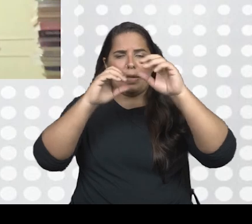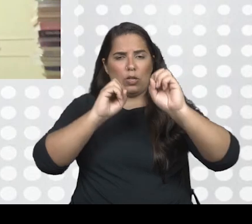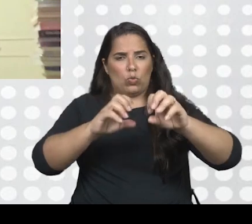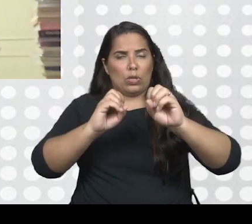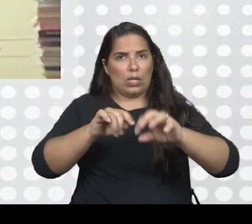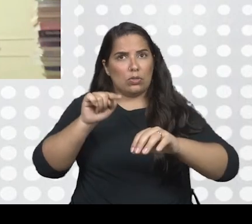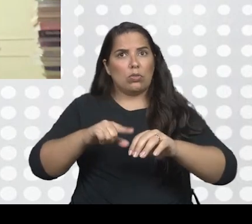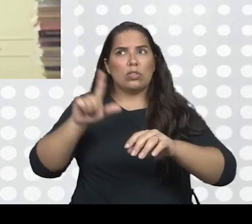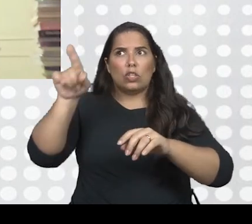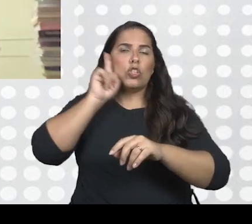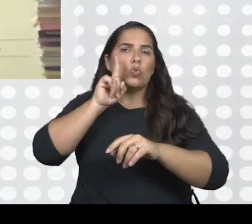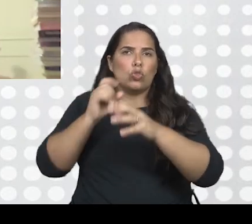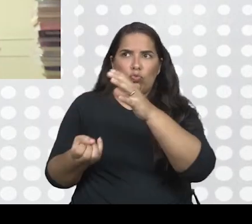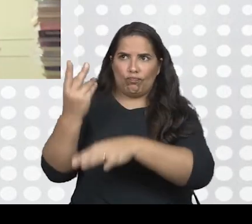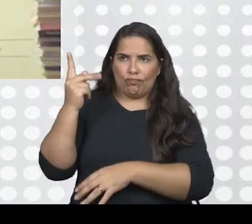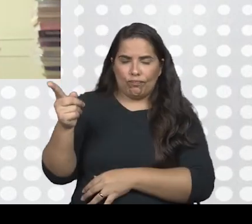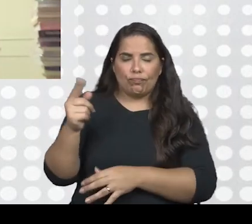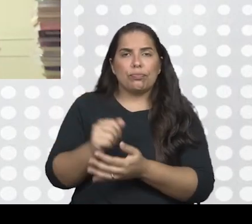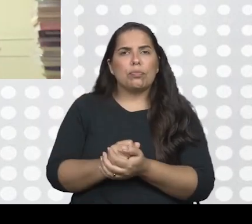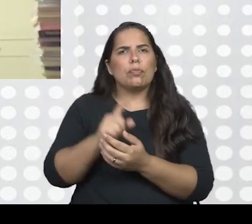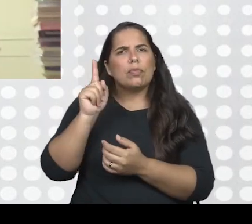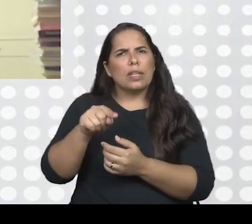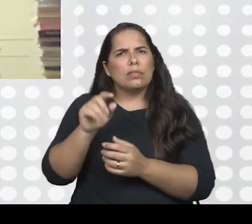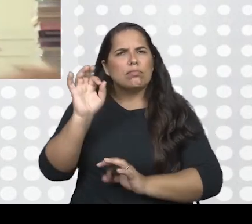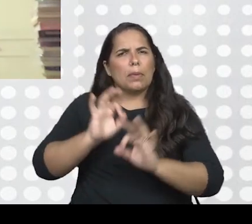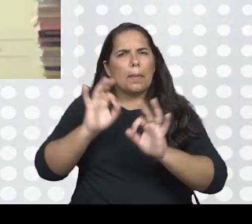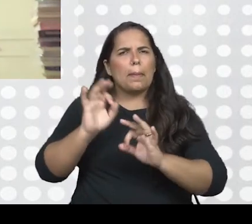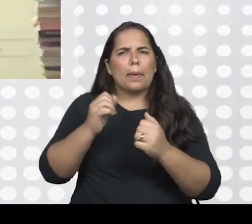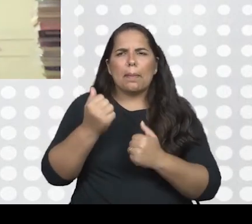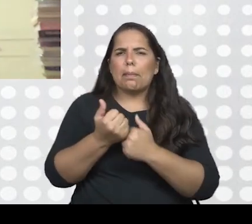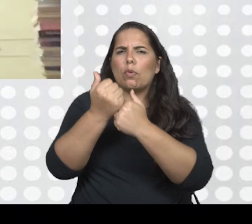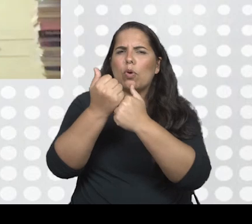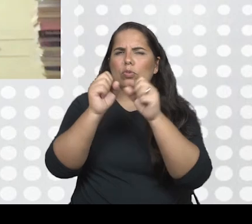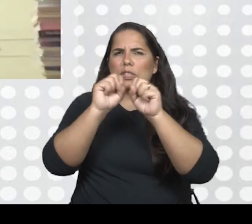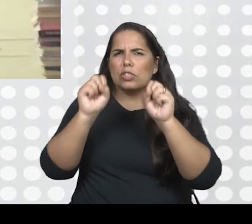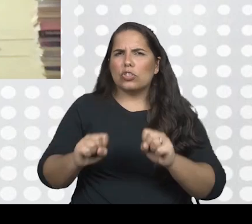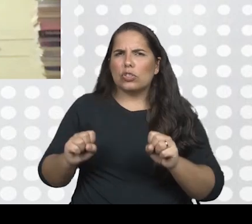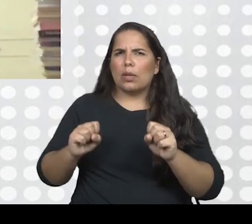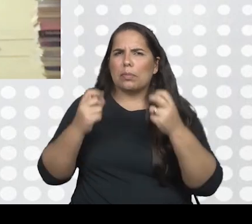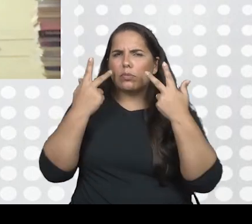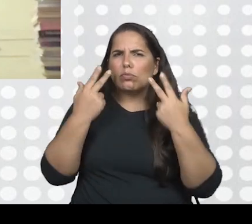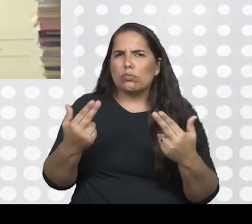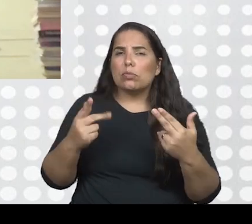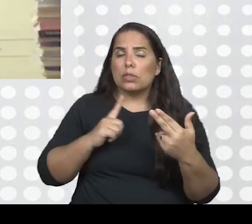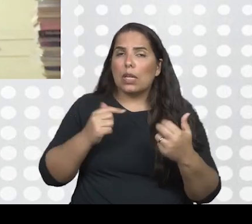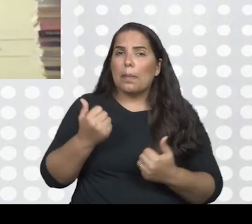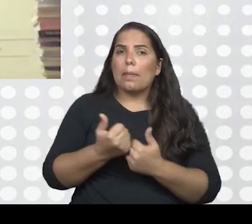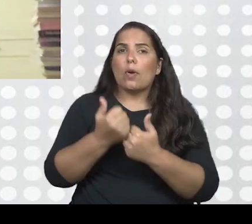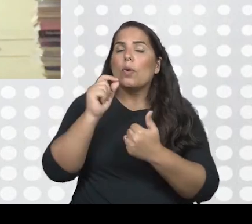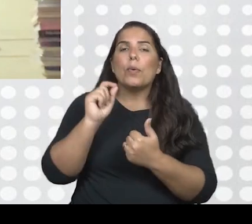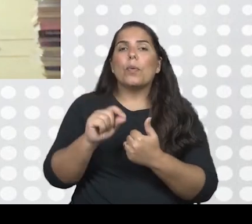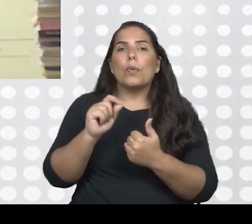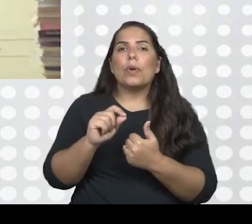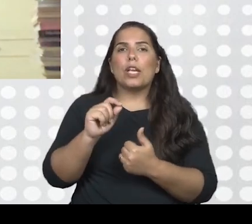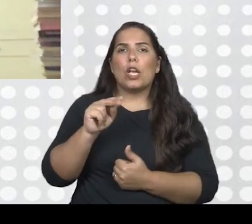sua origem nos Estados Unidos. Esse arcabouço de apoio num sistema integrado prevê um apoio